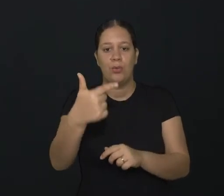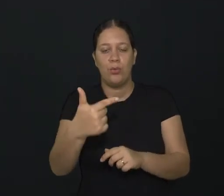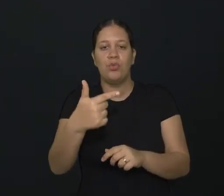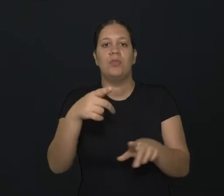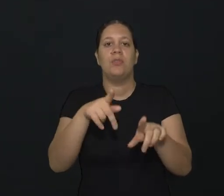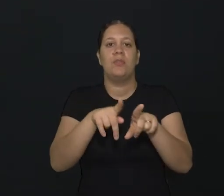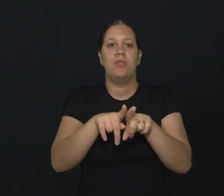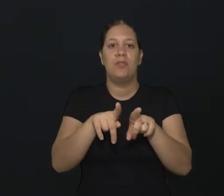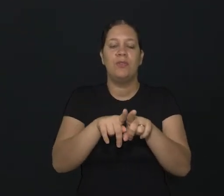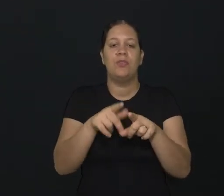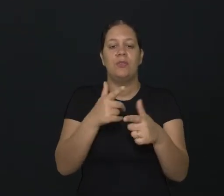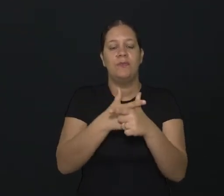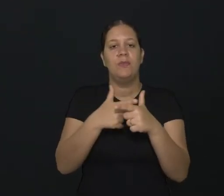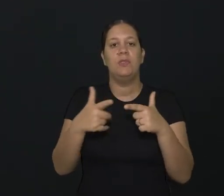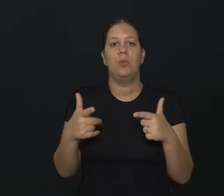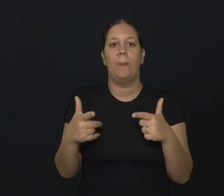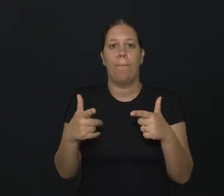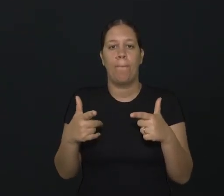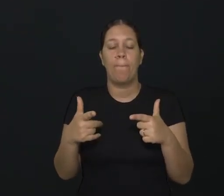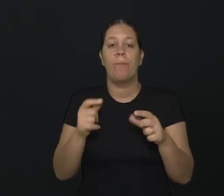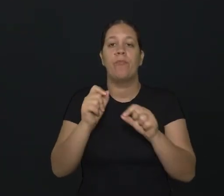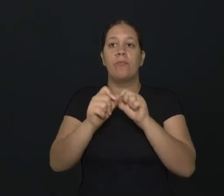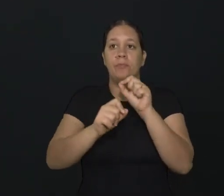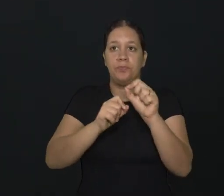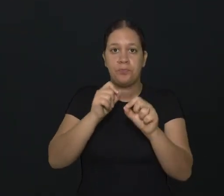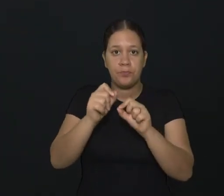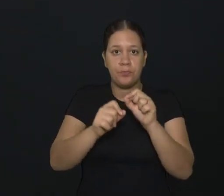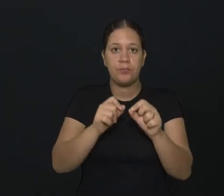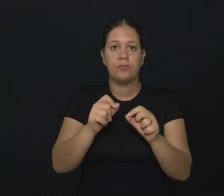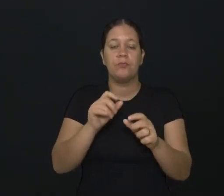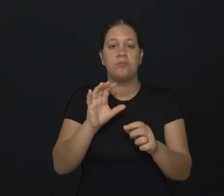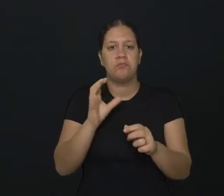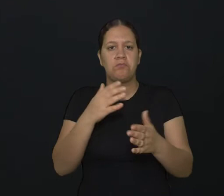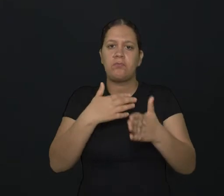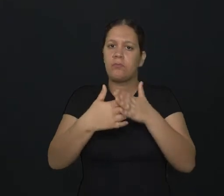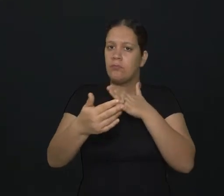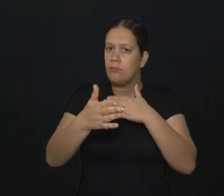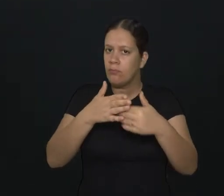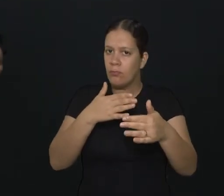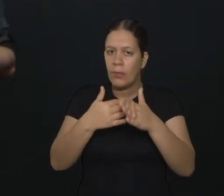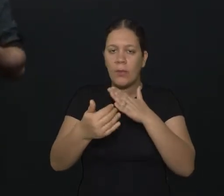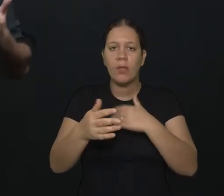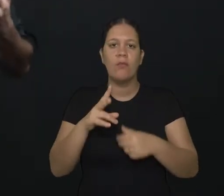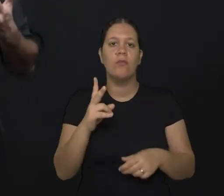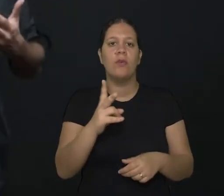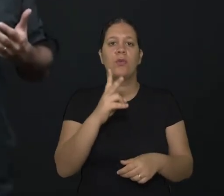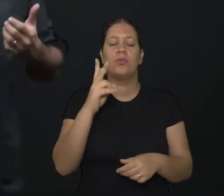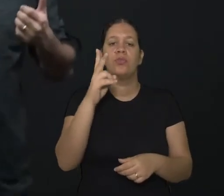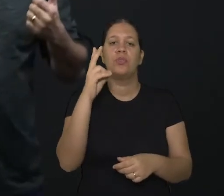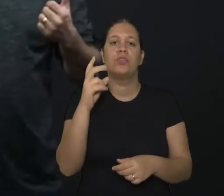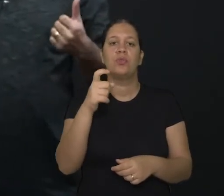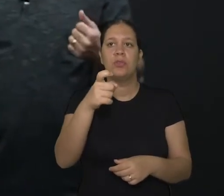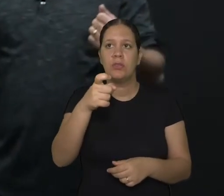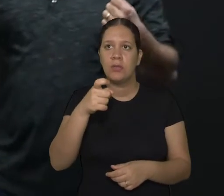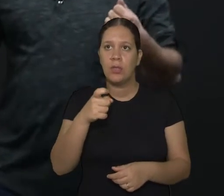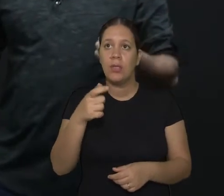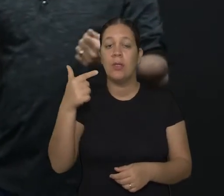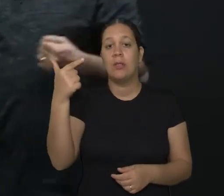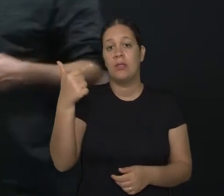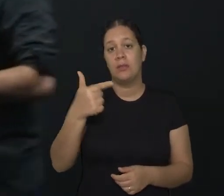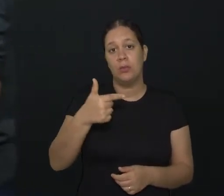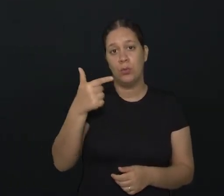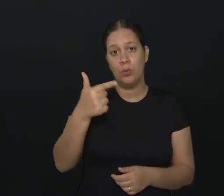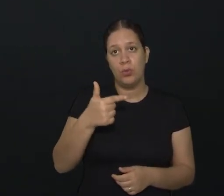esse 2 passará dividindo. Então, o que acontece? Qualquer valor que eu considerar para x, nesta